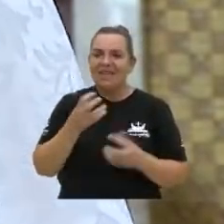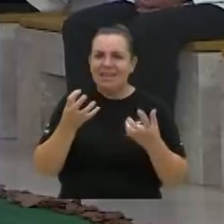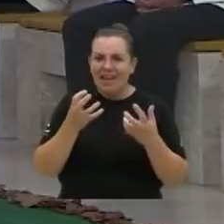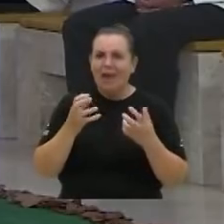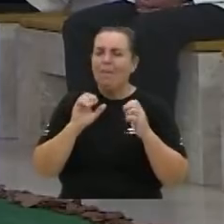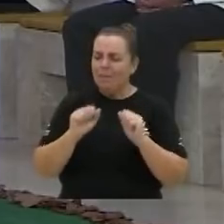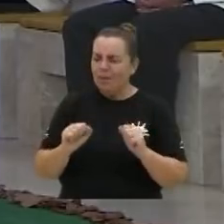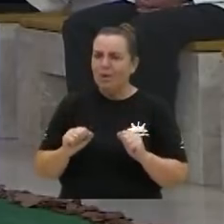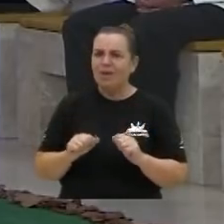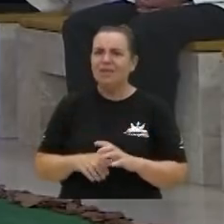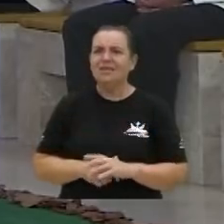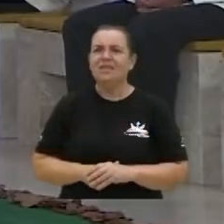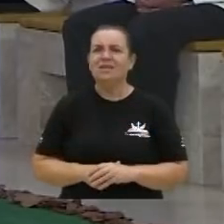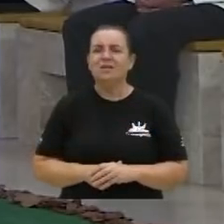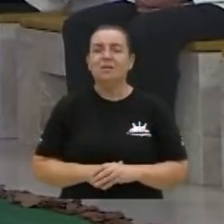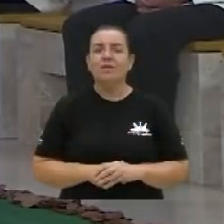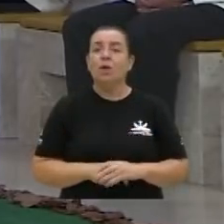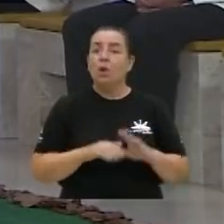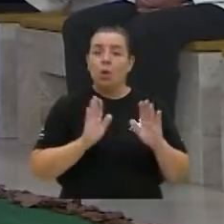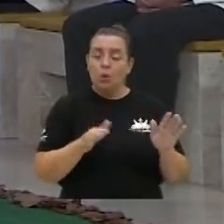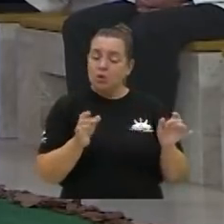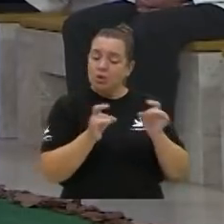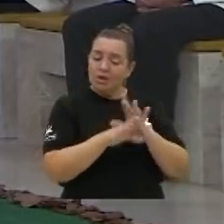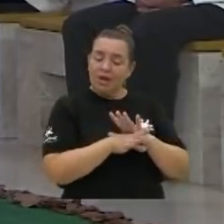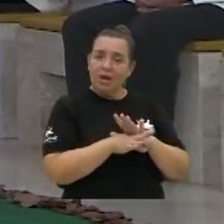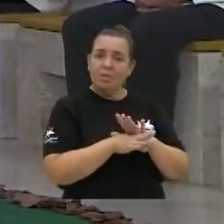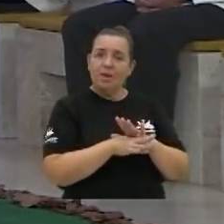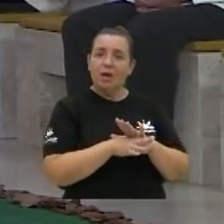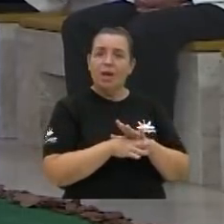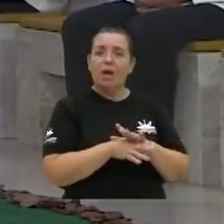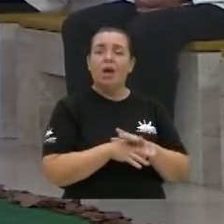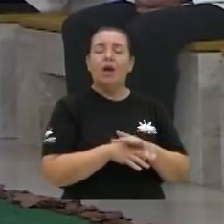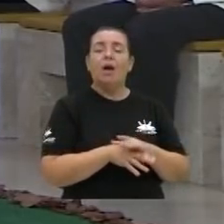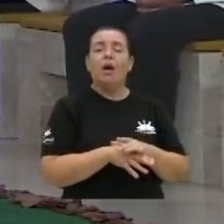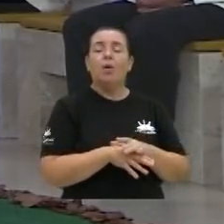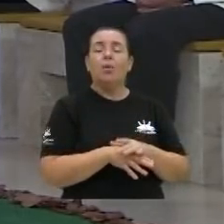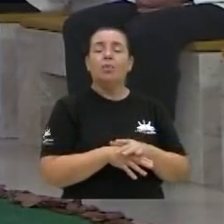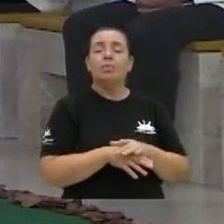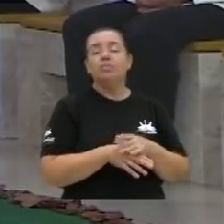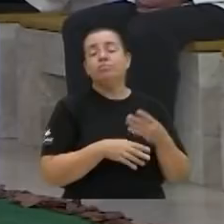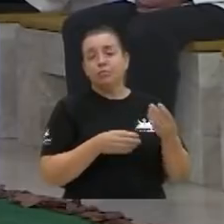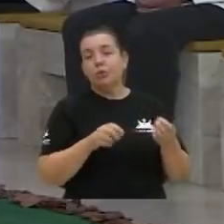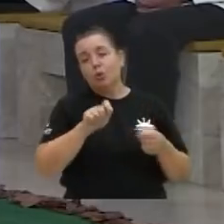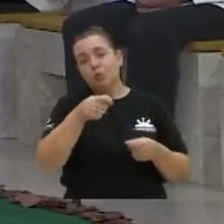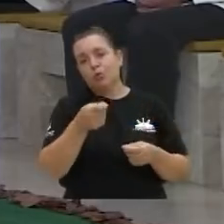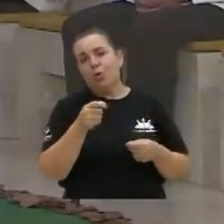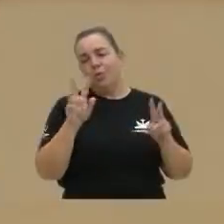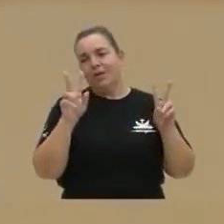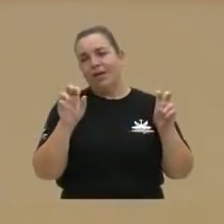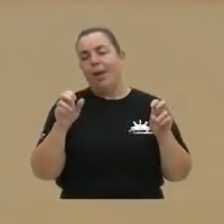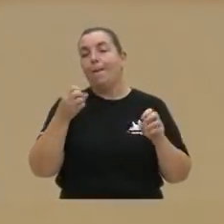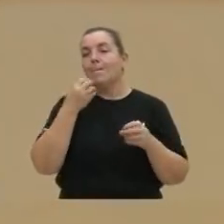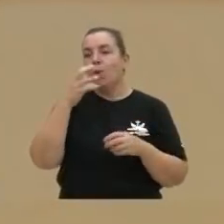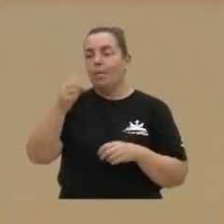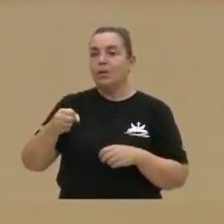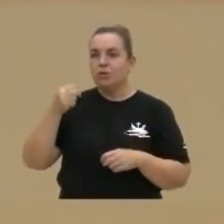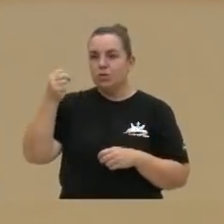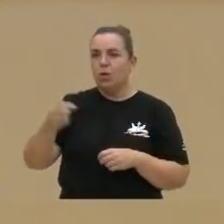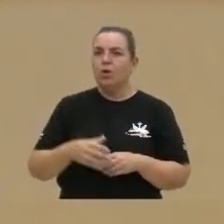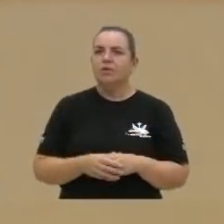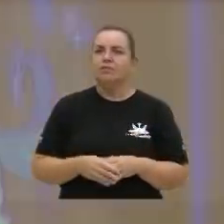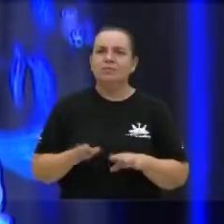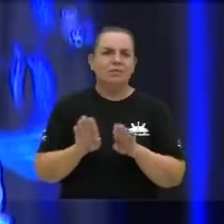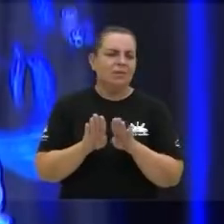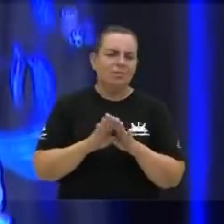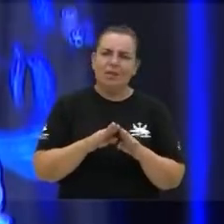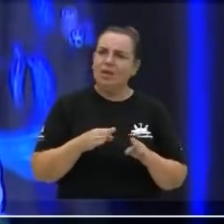Hoje nós fechamos o discurso do bom pastor. Jesus era um homem pleno do Espírito Santo, Nossa Senhora plena